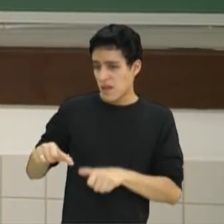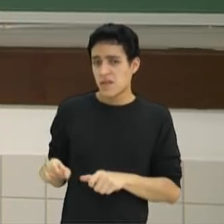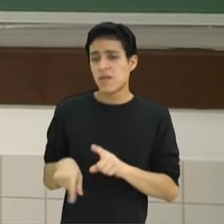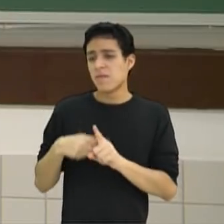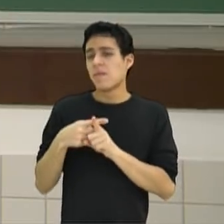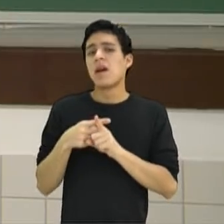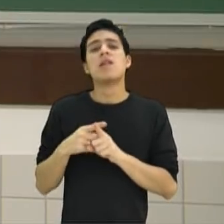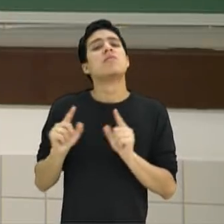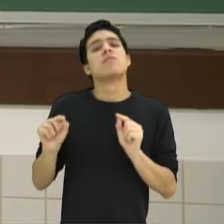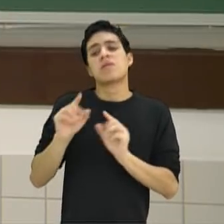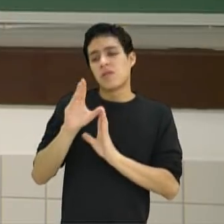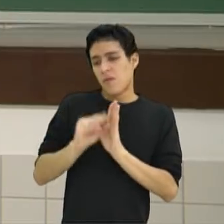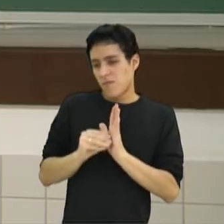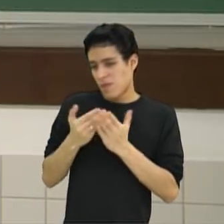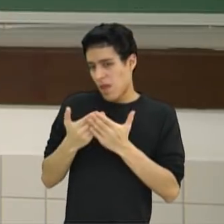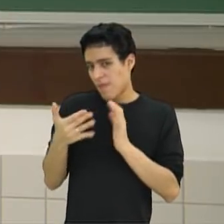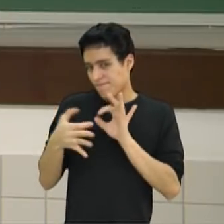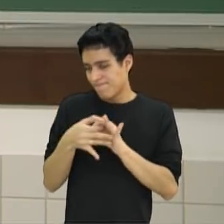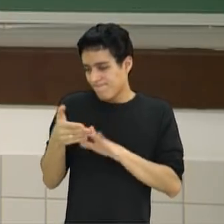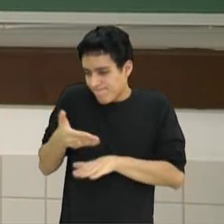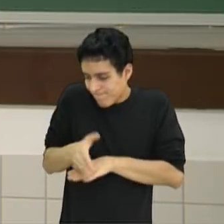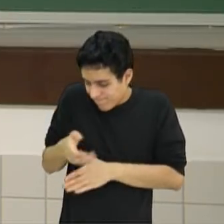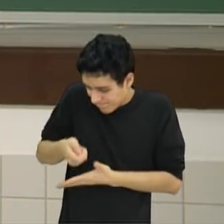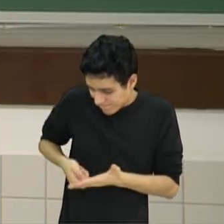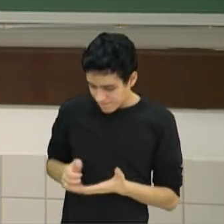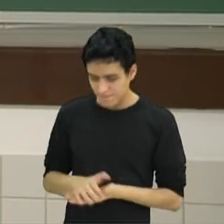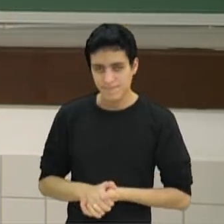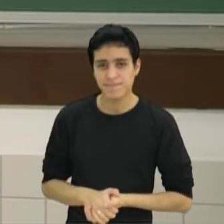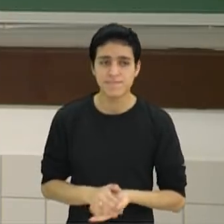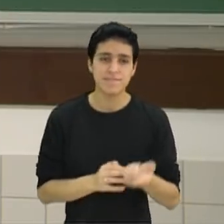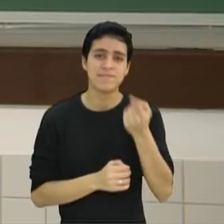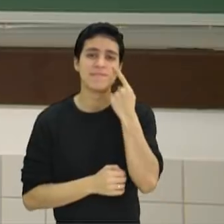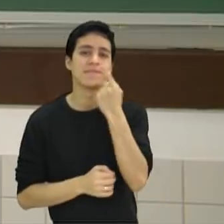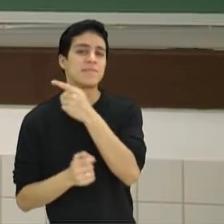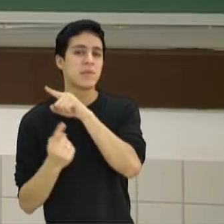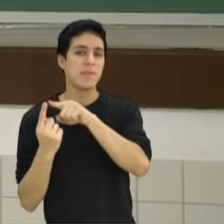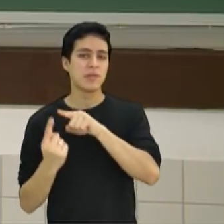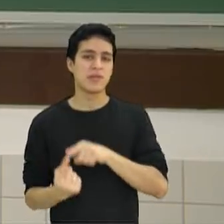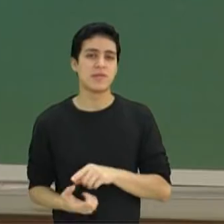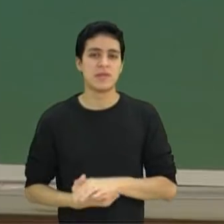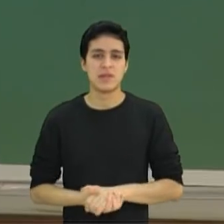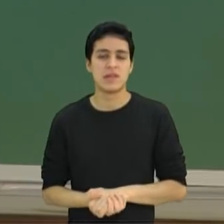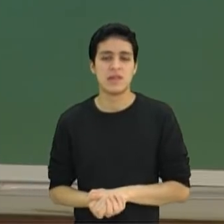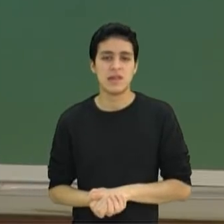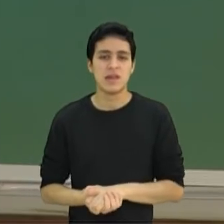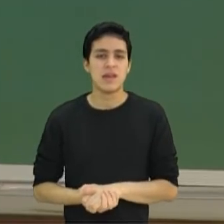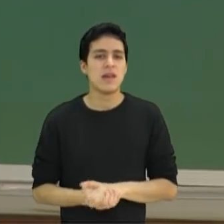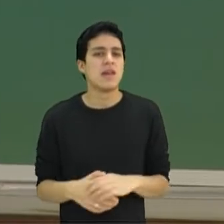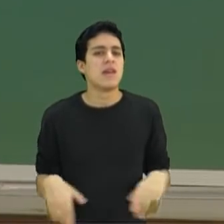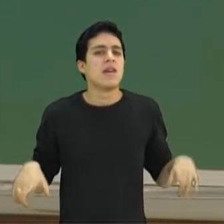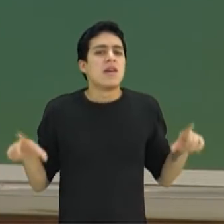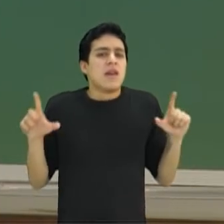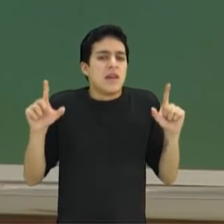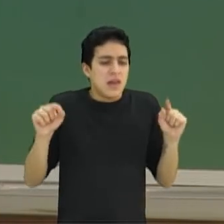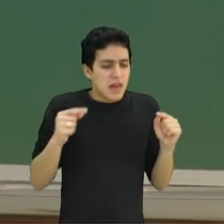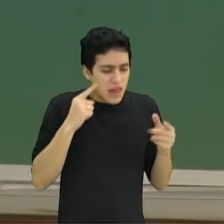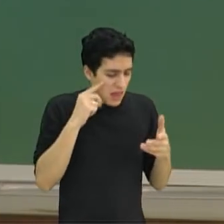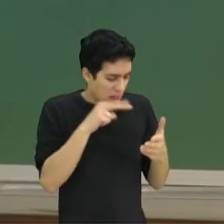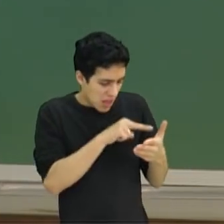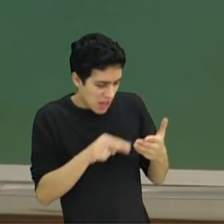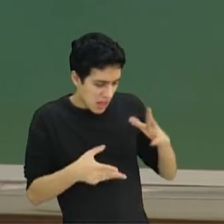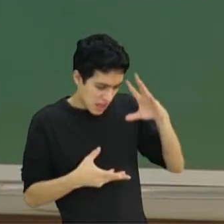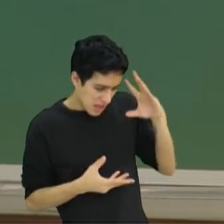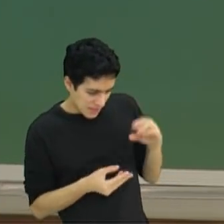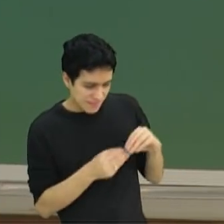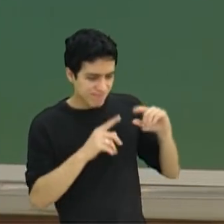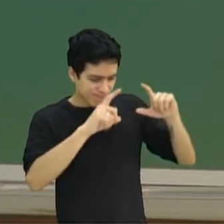o conteúdo das aulas. Agora nós vamos aos nossos objetivos. Eles são: ler e